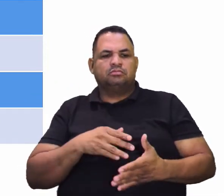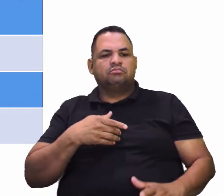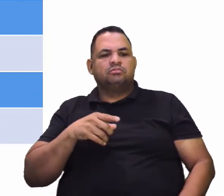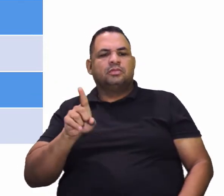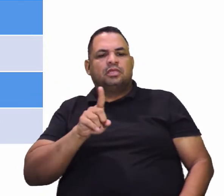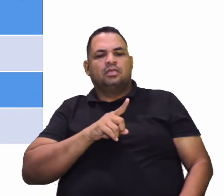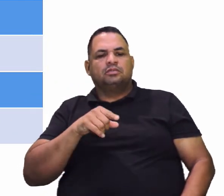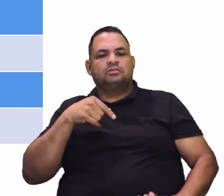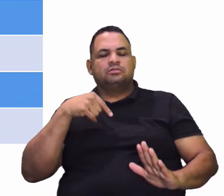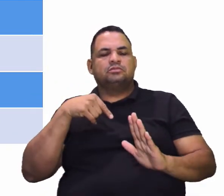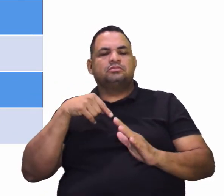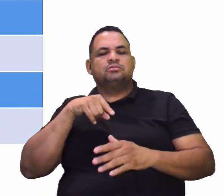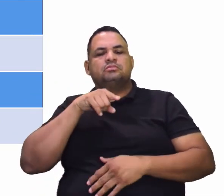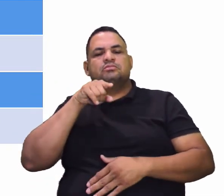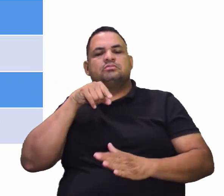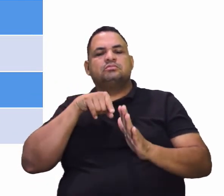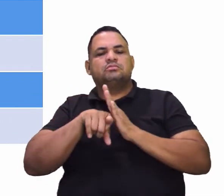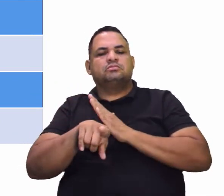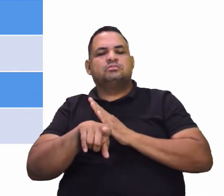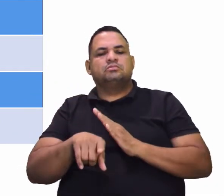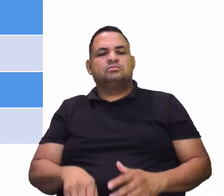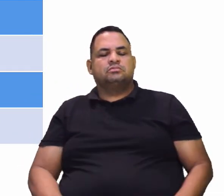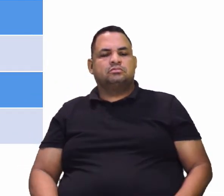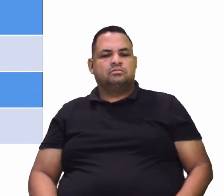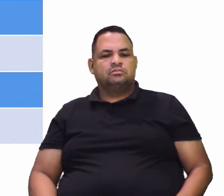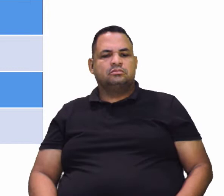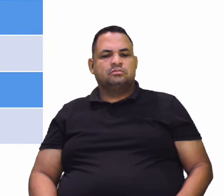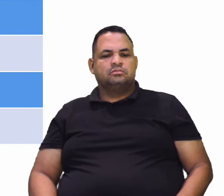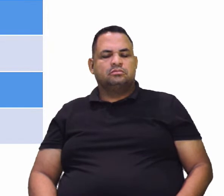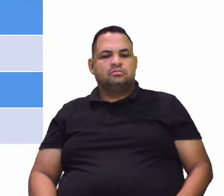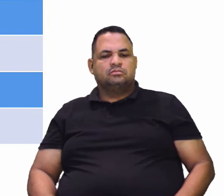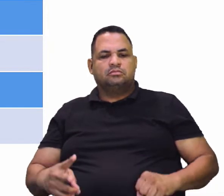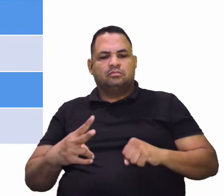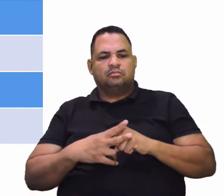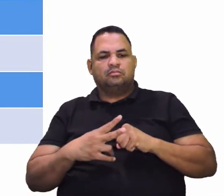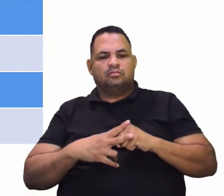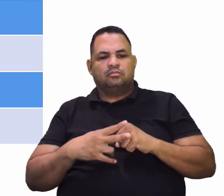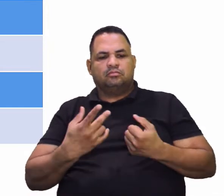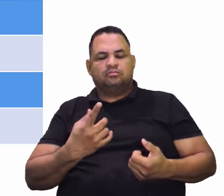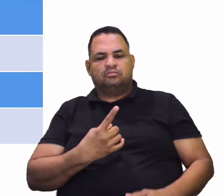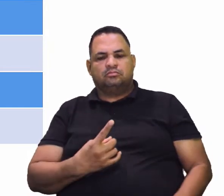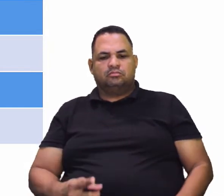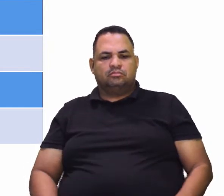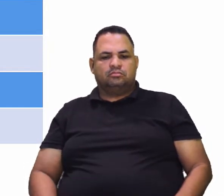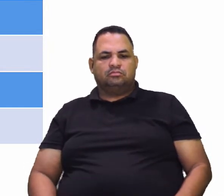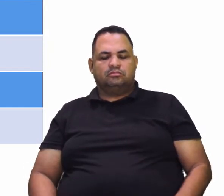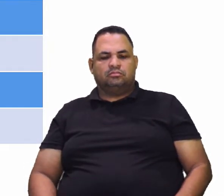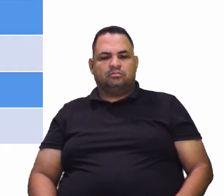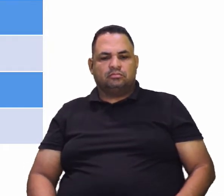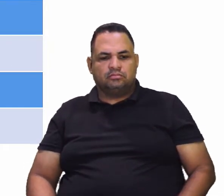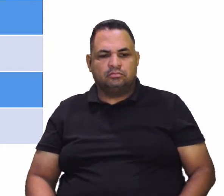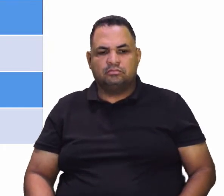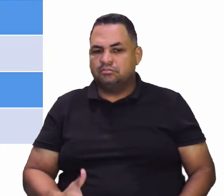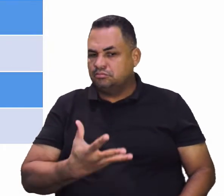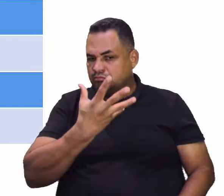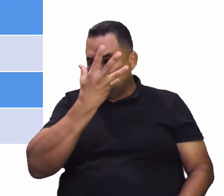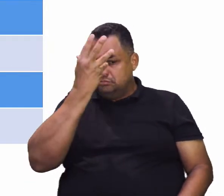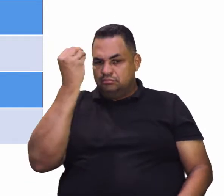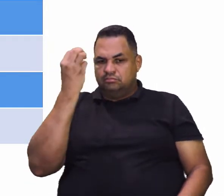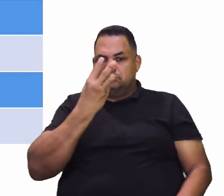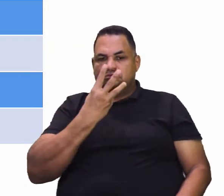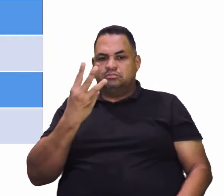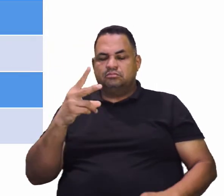interrogativas, o que acontece? Verbo to be ainda na frente, aqui eu só estou trabalhando com is, mas não se esqueçam que são